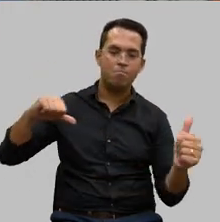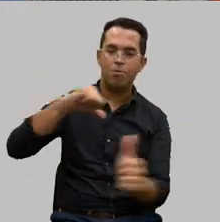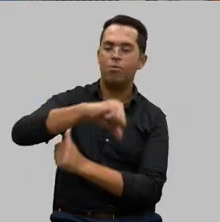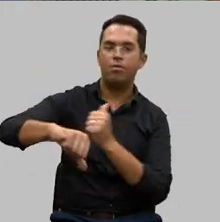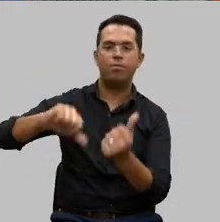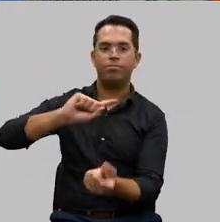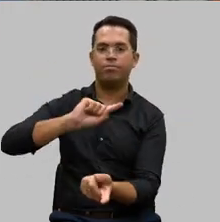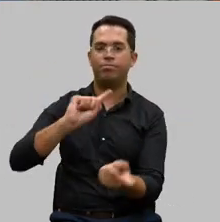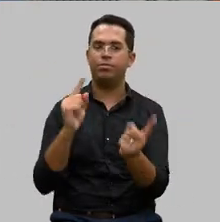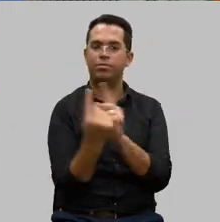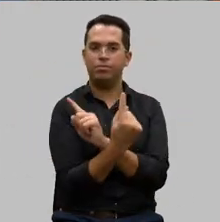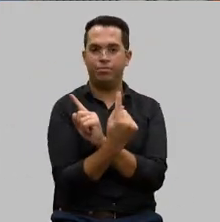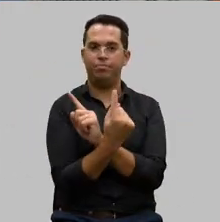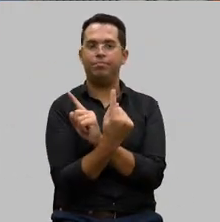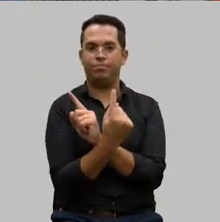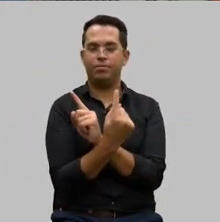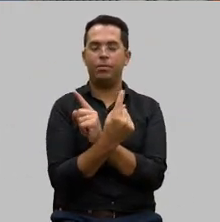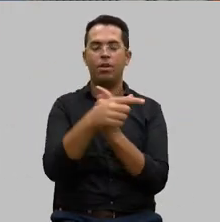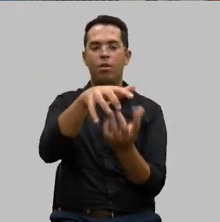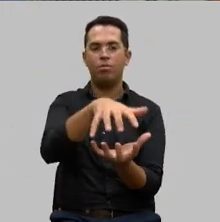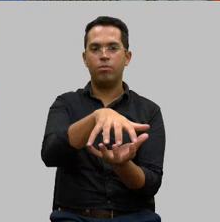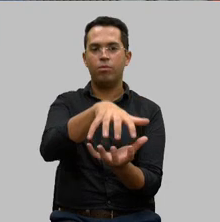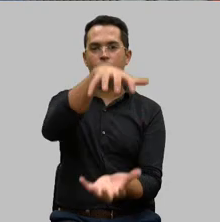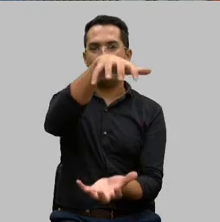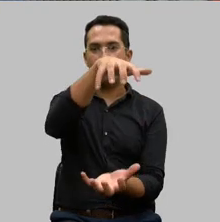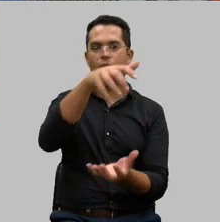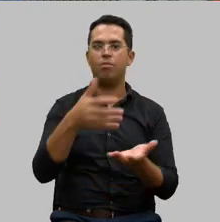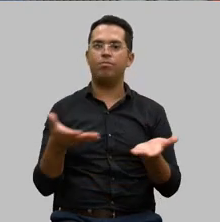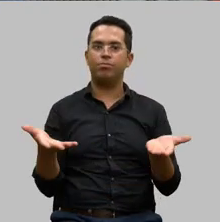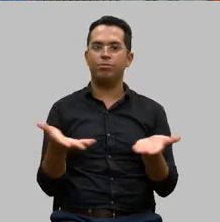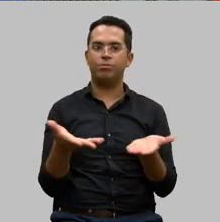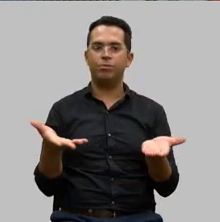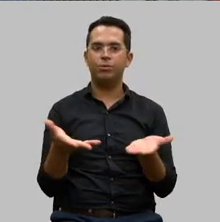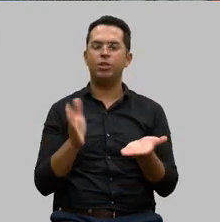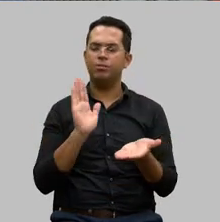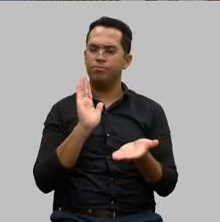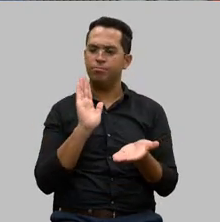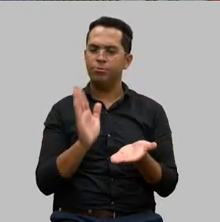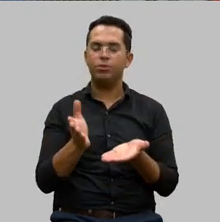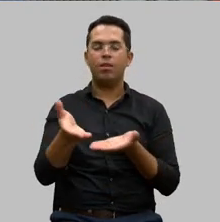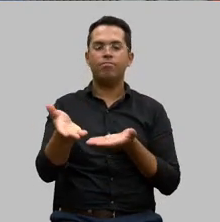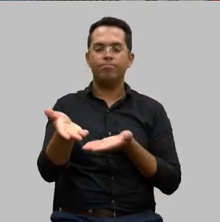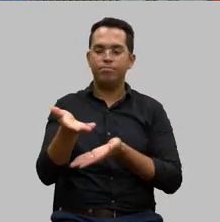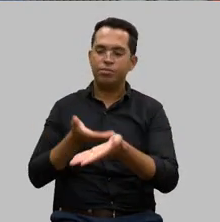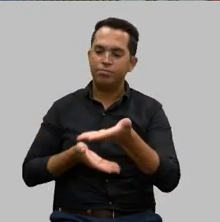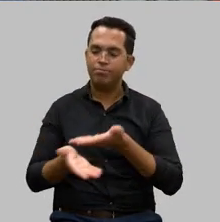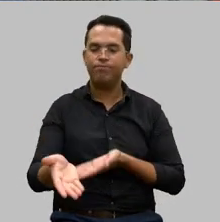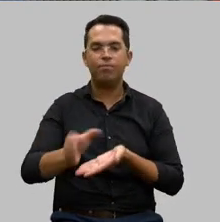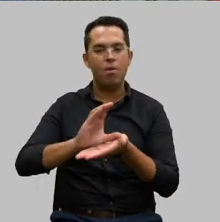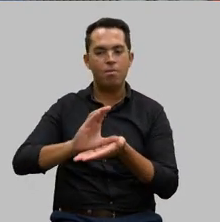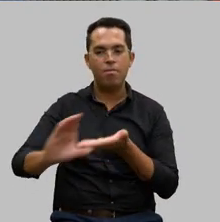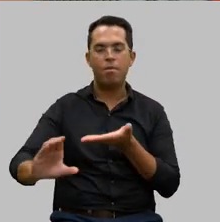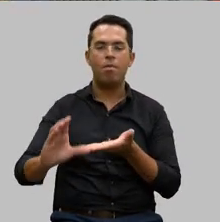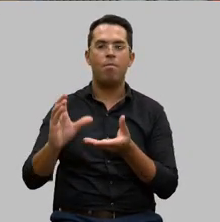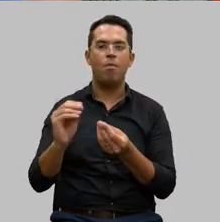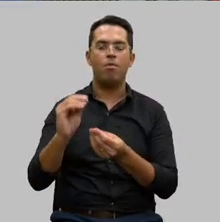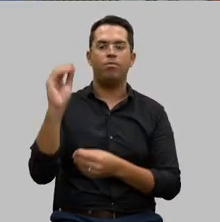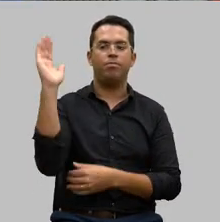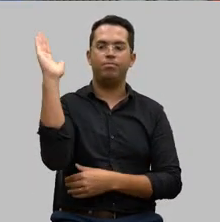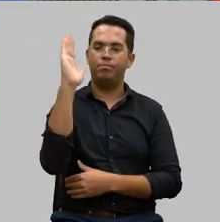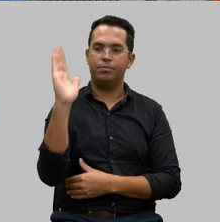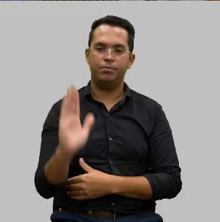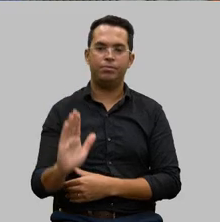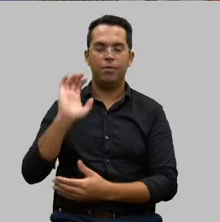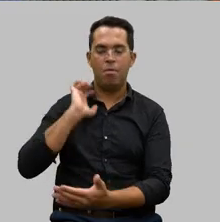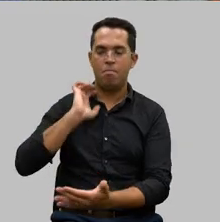porque o idoso Hoje ele já contribuiu muito pelo país Ele já contribuiu muito